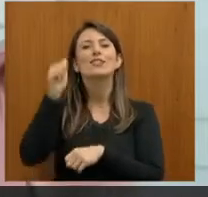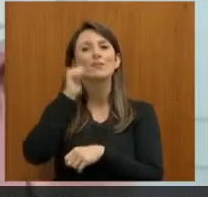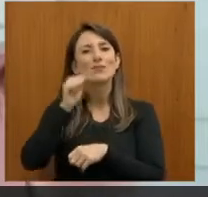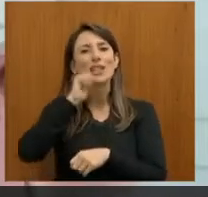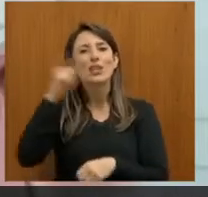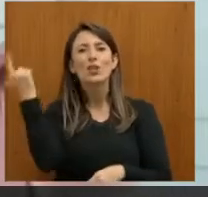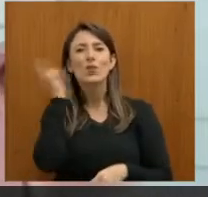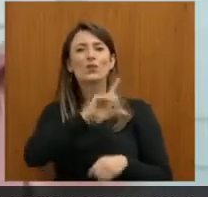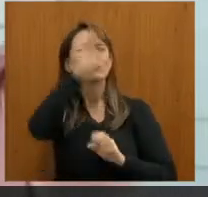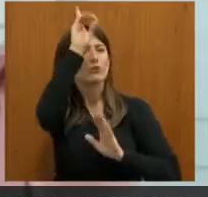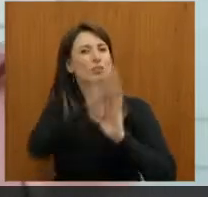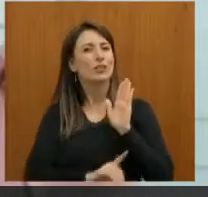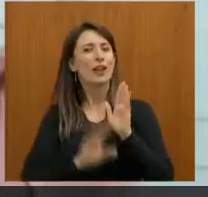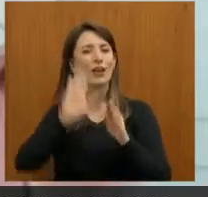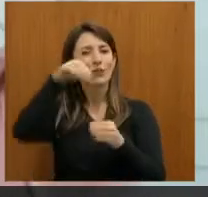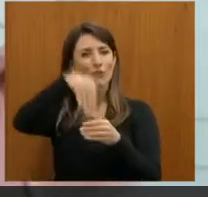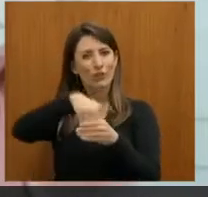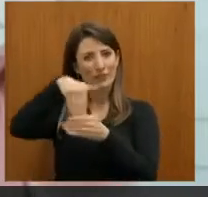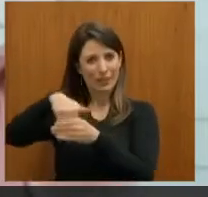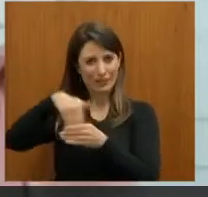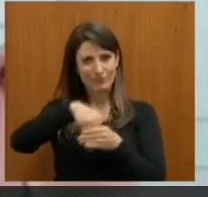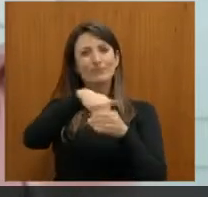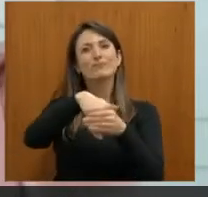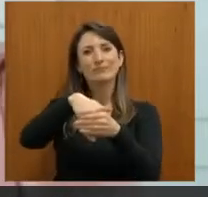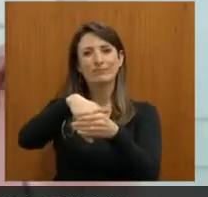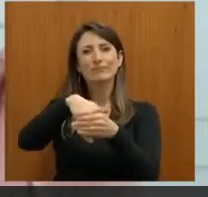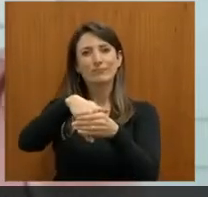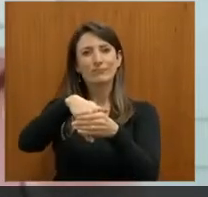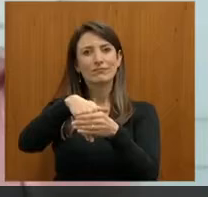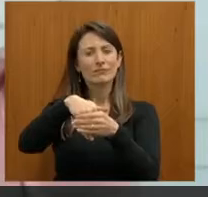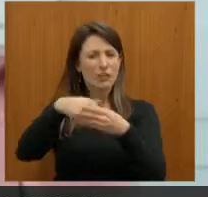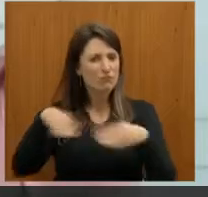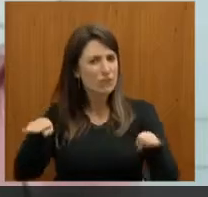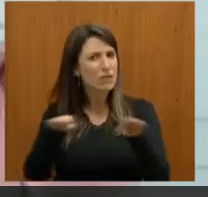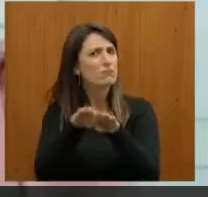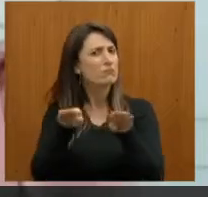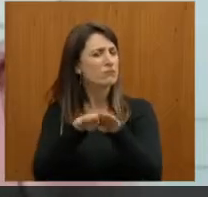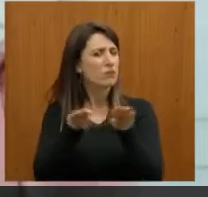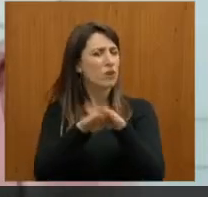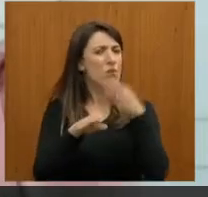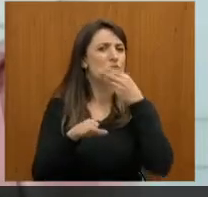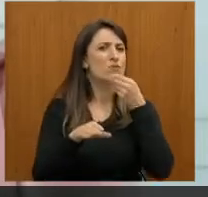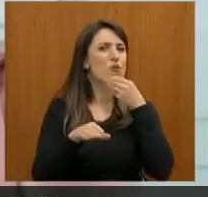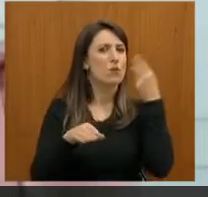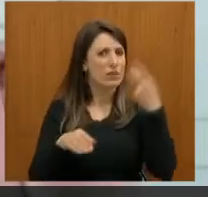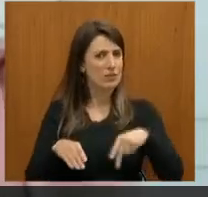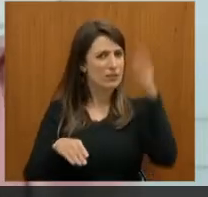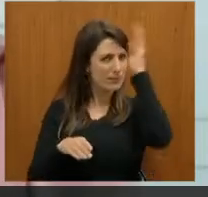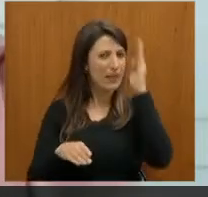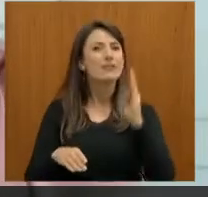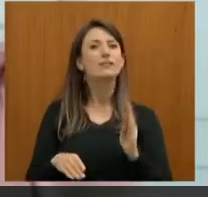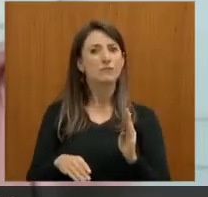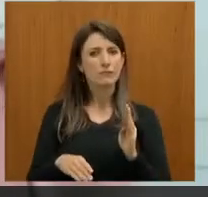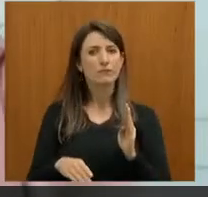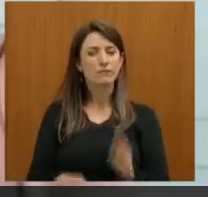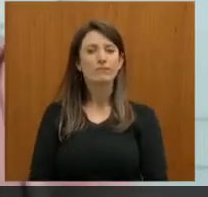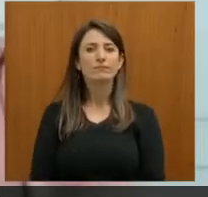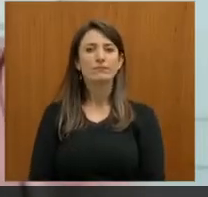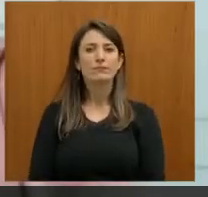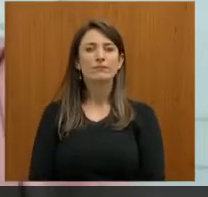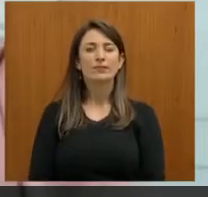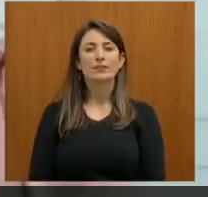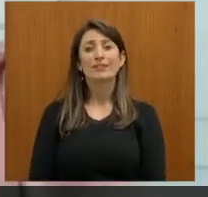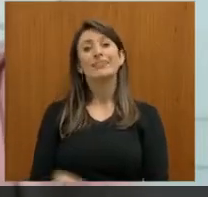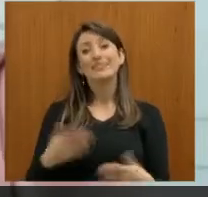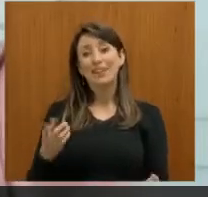votar né e equiparados aos homens aqui no Brasil bom então nós estamos